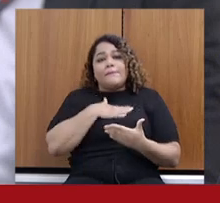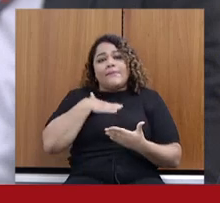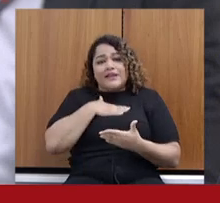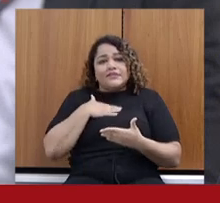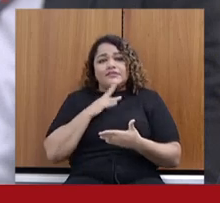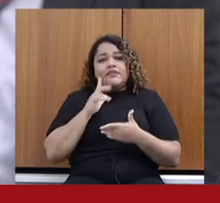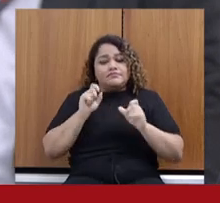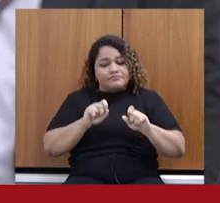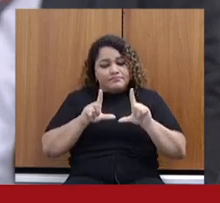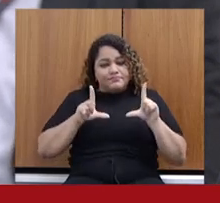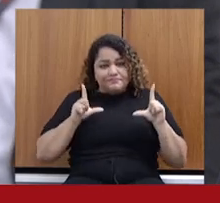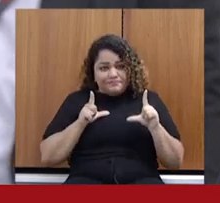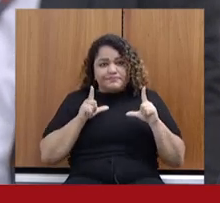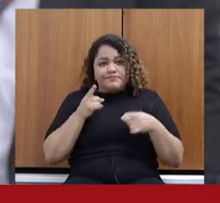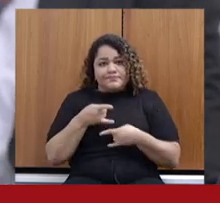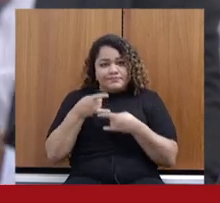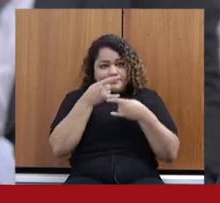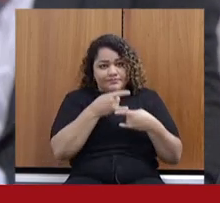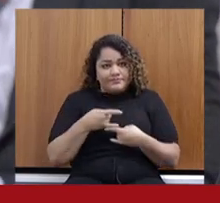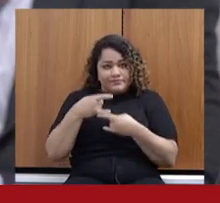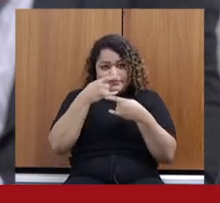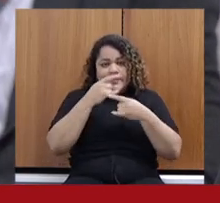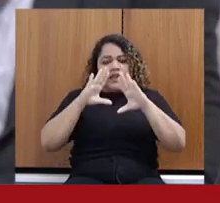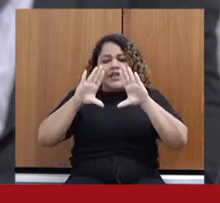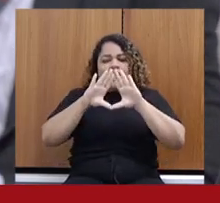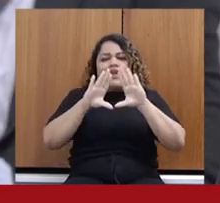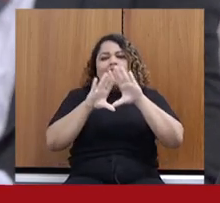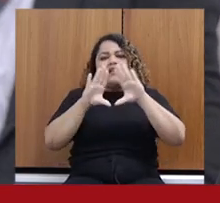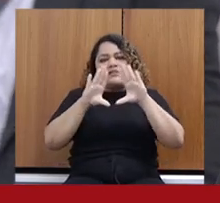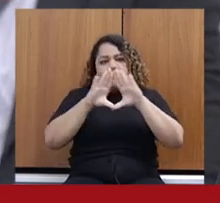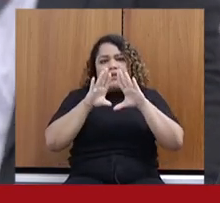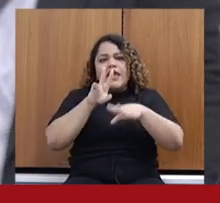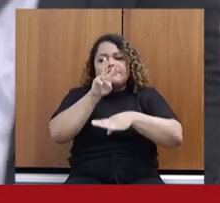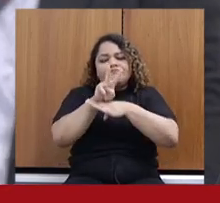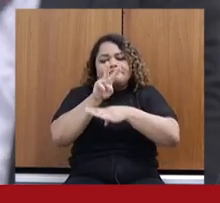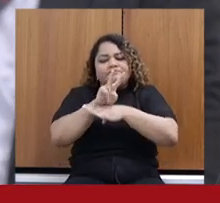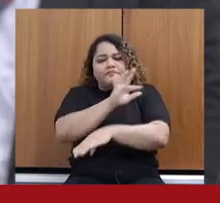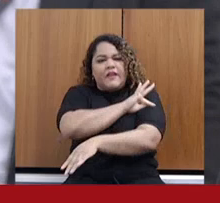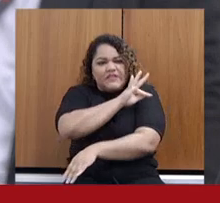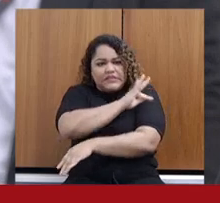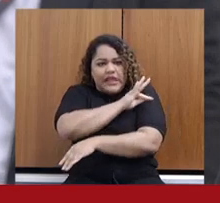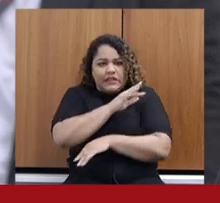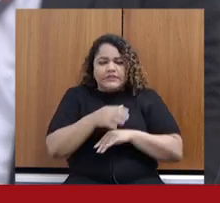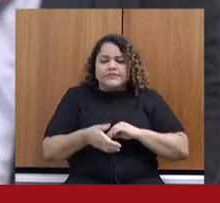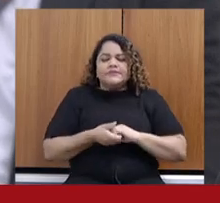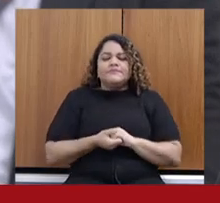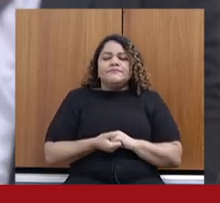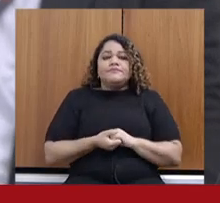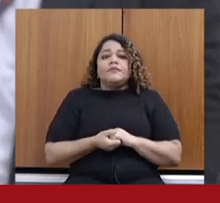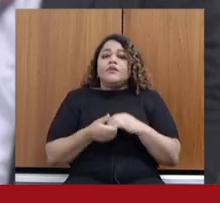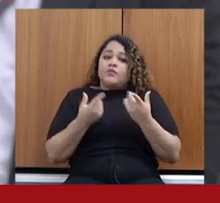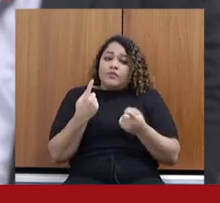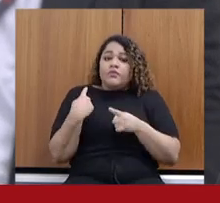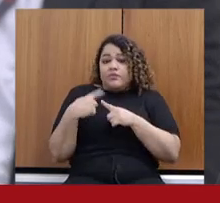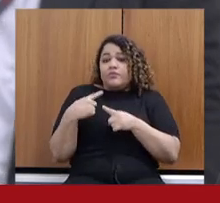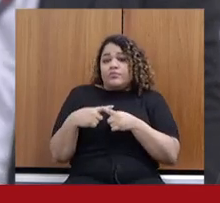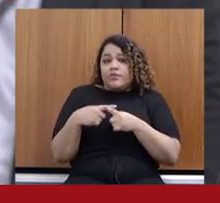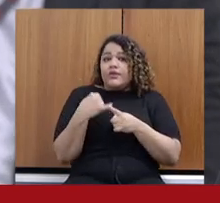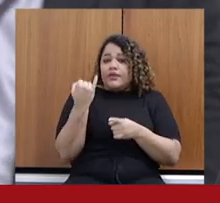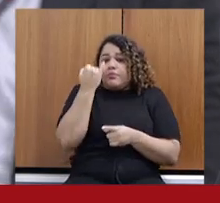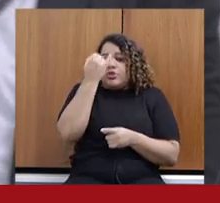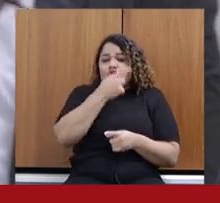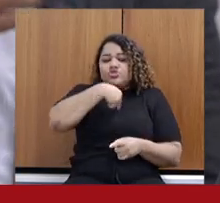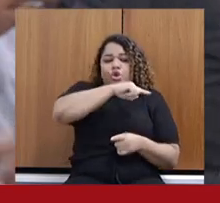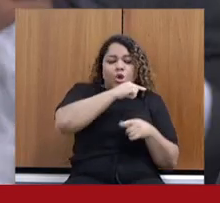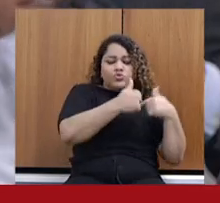a explanação, de nos colocar à disposição de todos os deputados dessa casa, sobre os trabalhos que nós viemos realizando